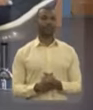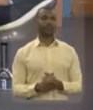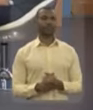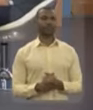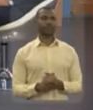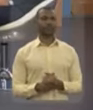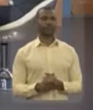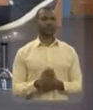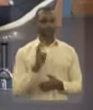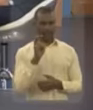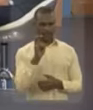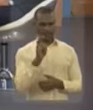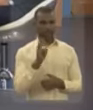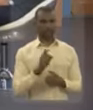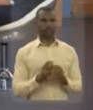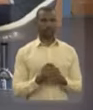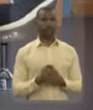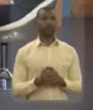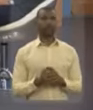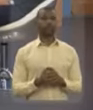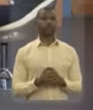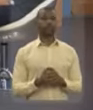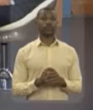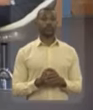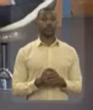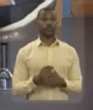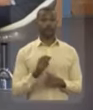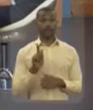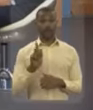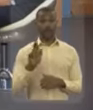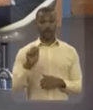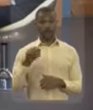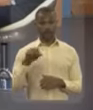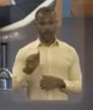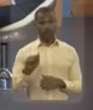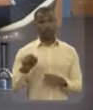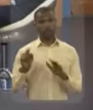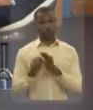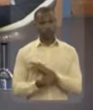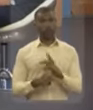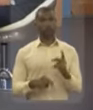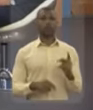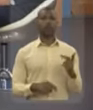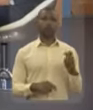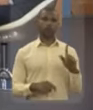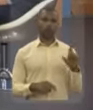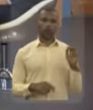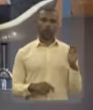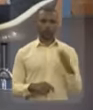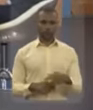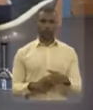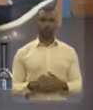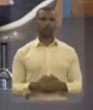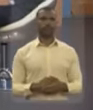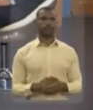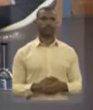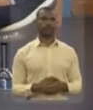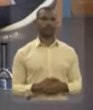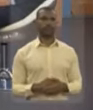quinta quinta rodada a o grana faz eh a pergunta em 30 segundos pro Paulo responder em dois